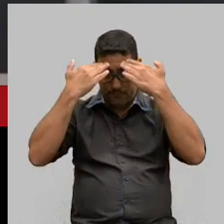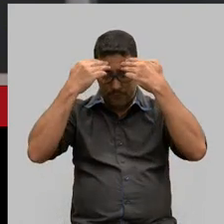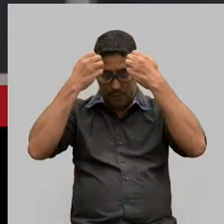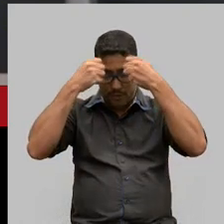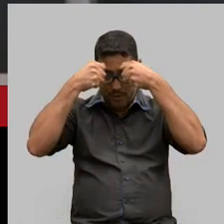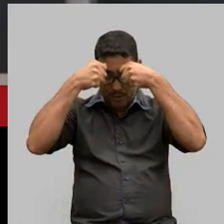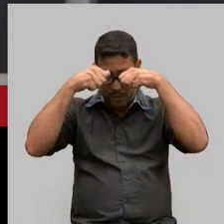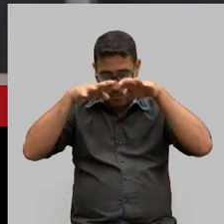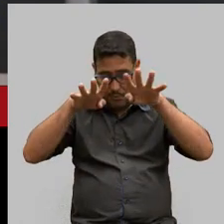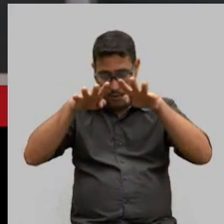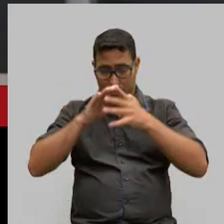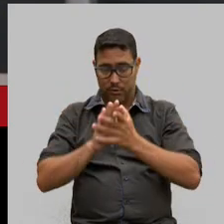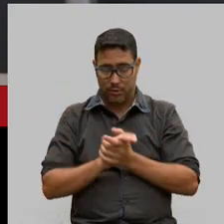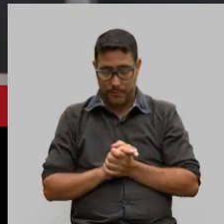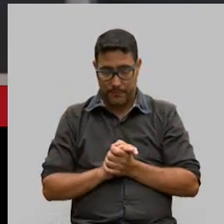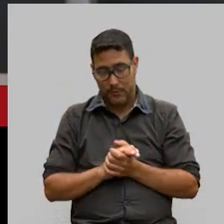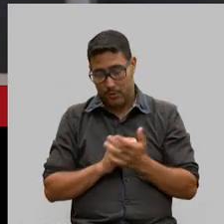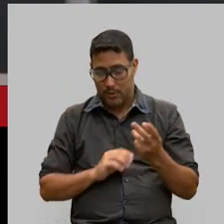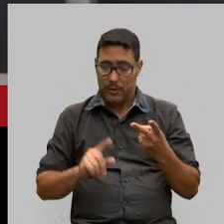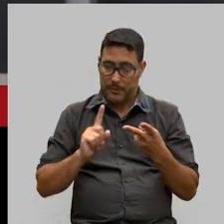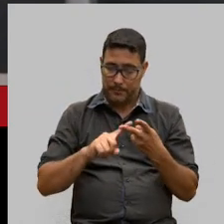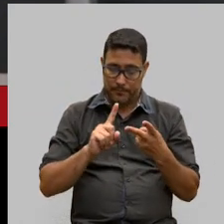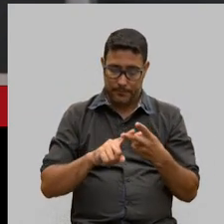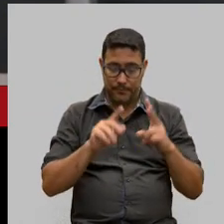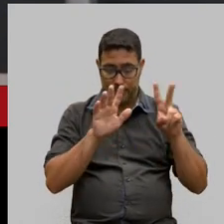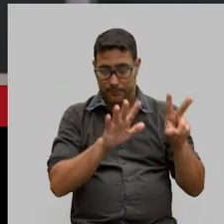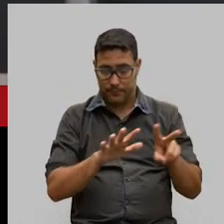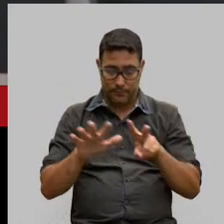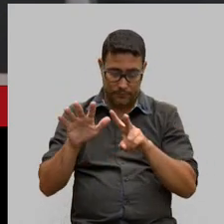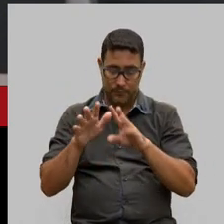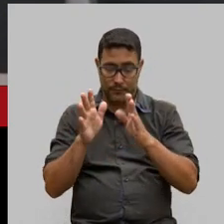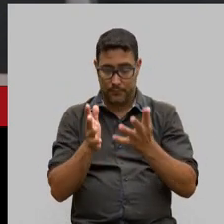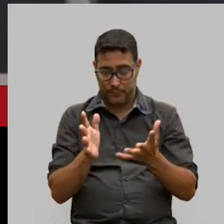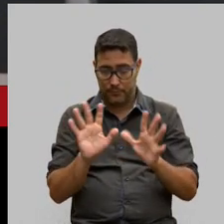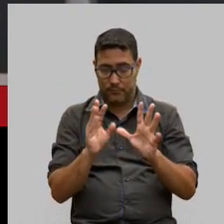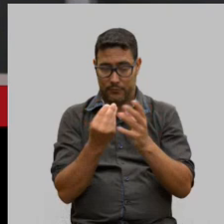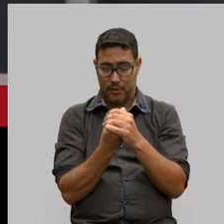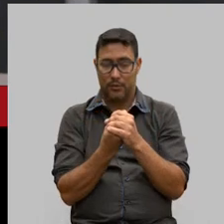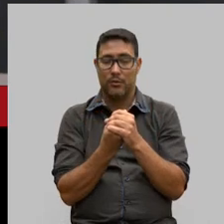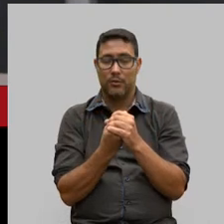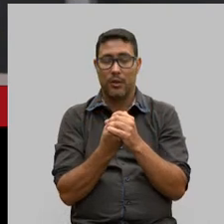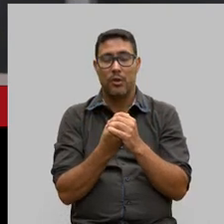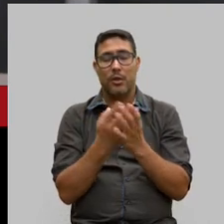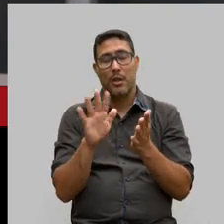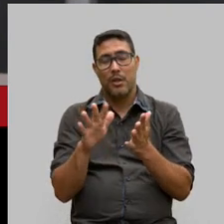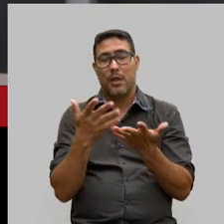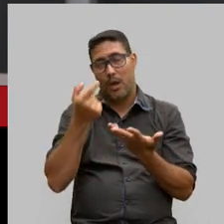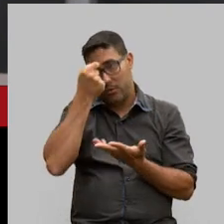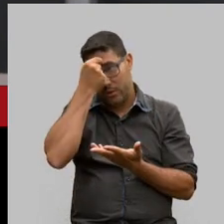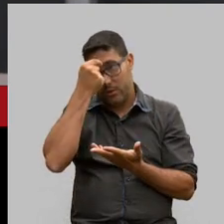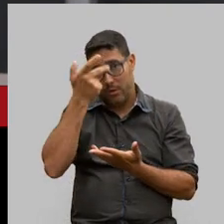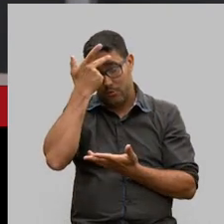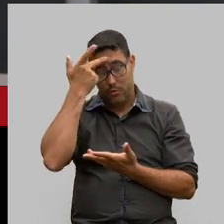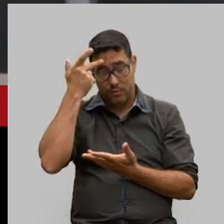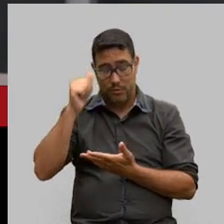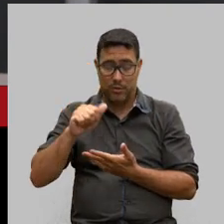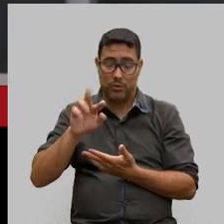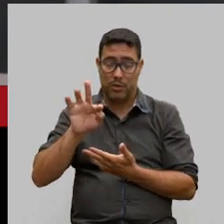privado e o outro que institui a semana da inclusão e conscientização sobre as pessoas